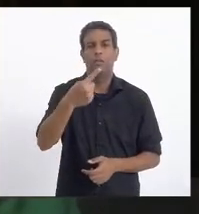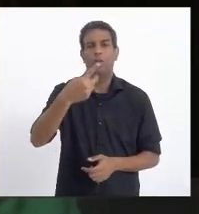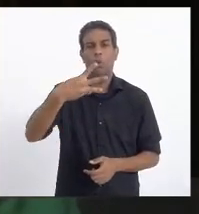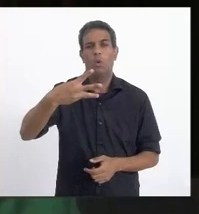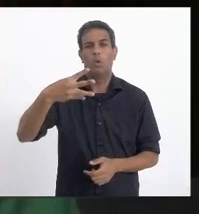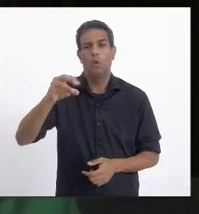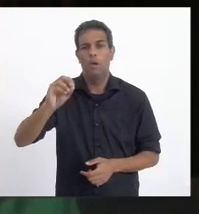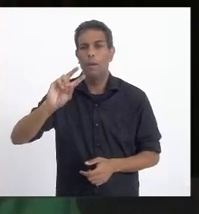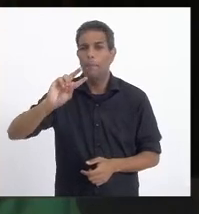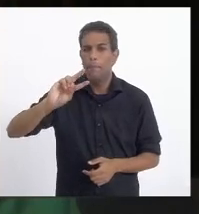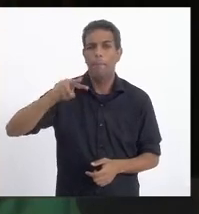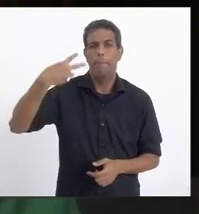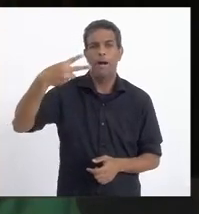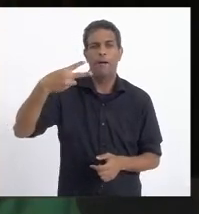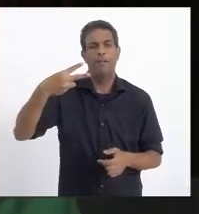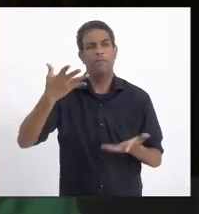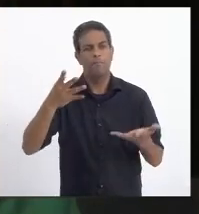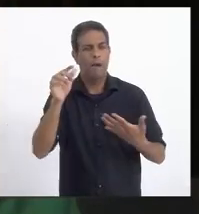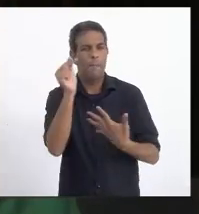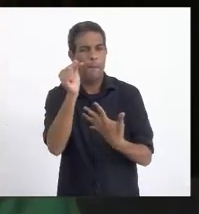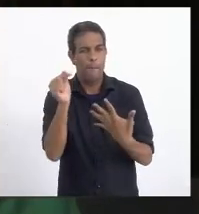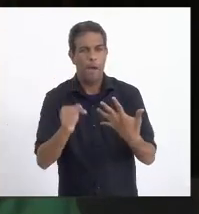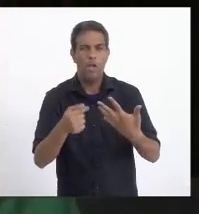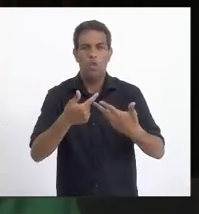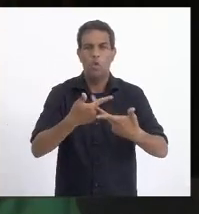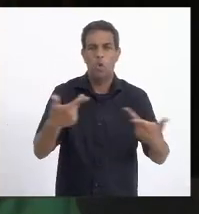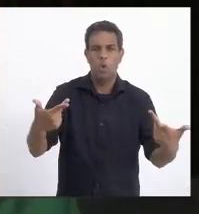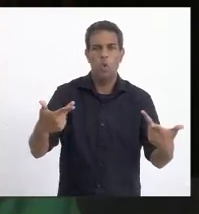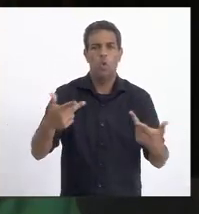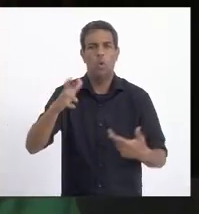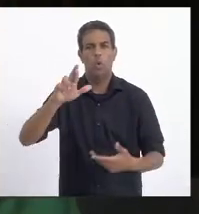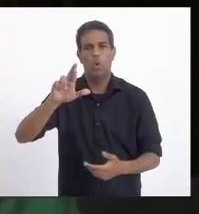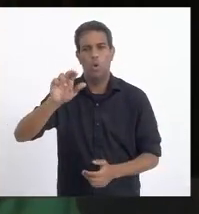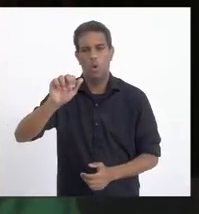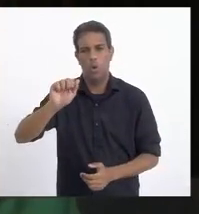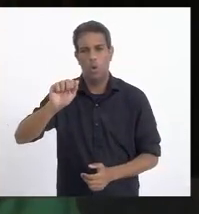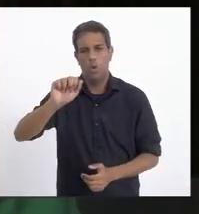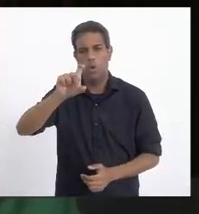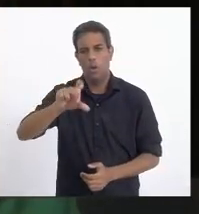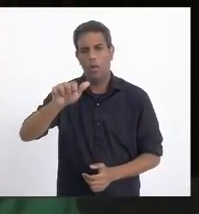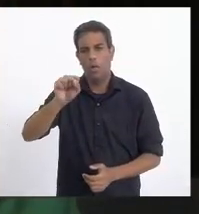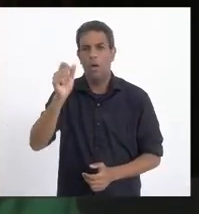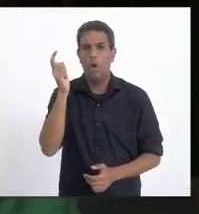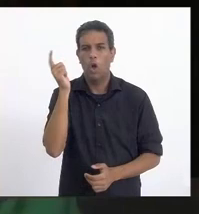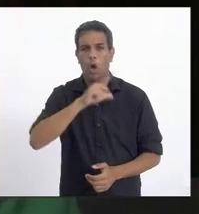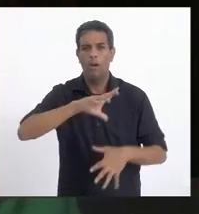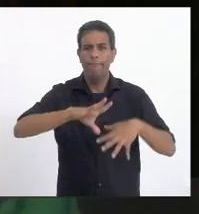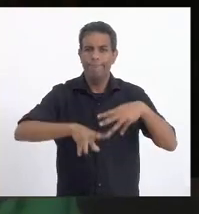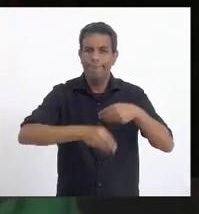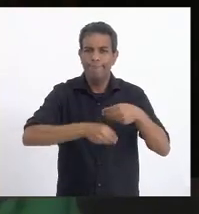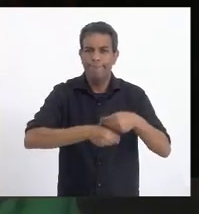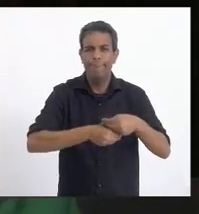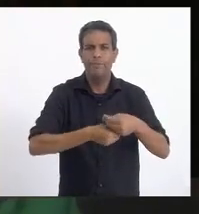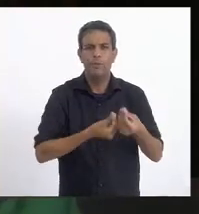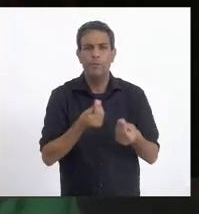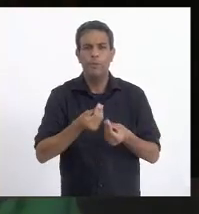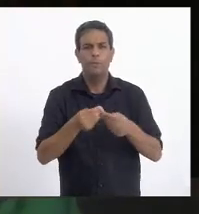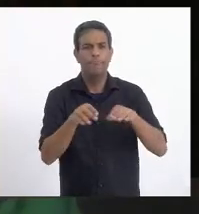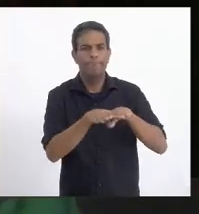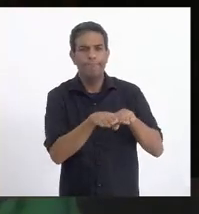1144 a mais fora o rádio que ele vai fazer aqui no própio para poder realmente